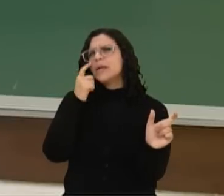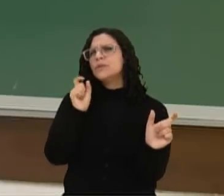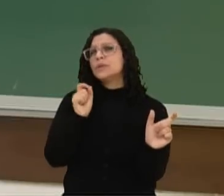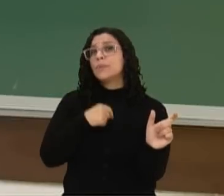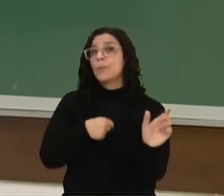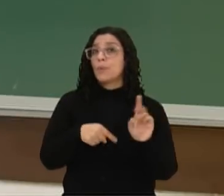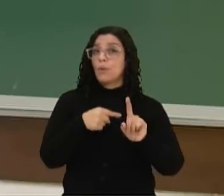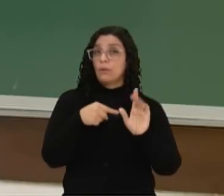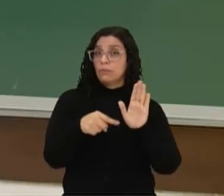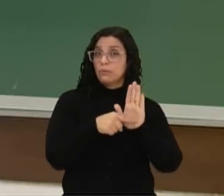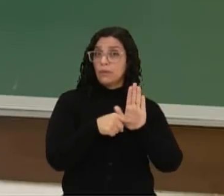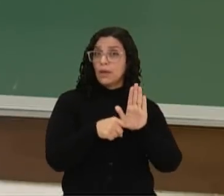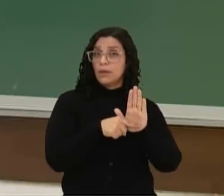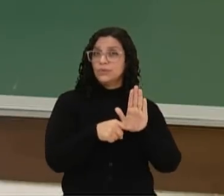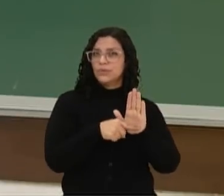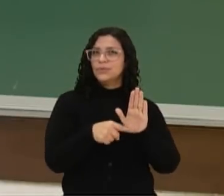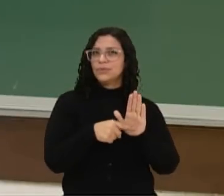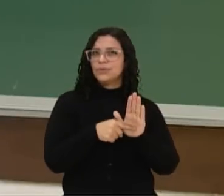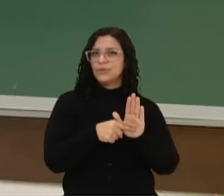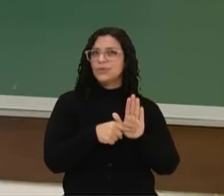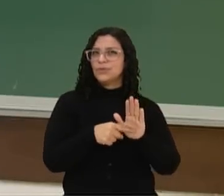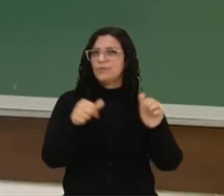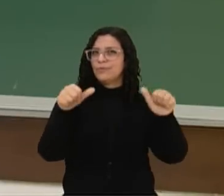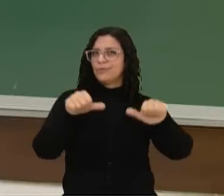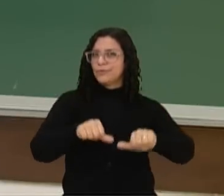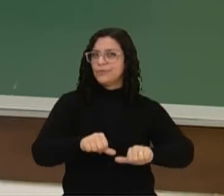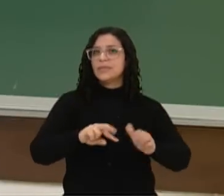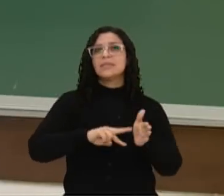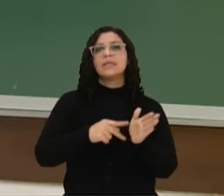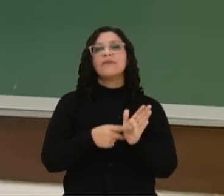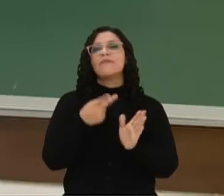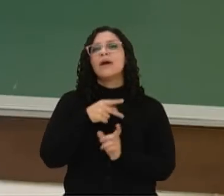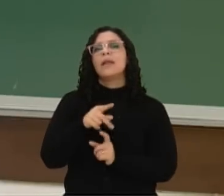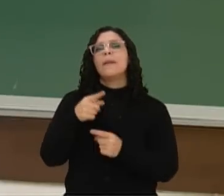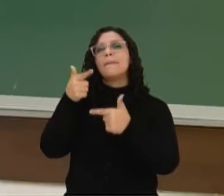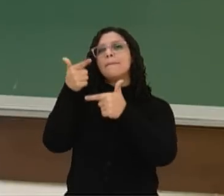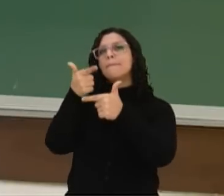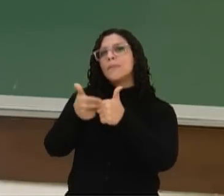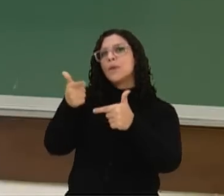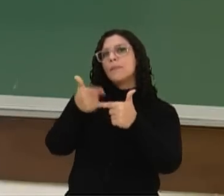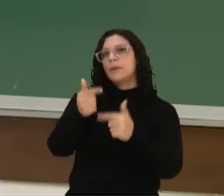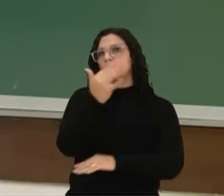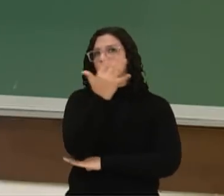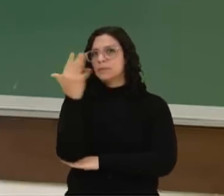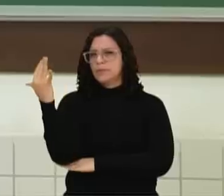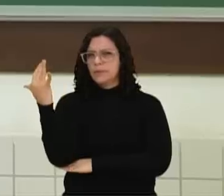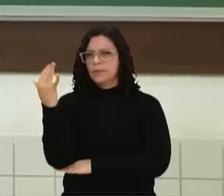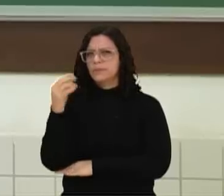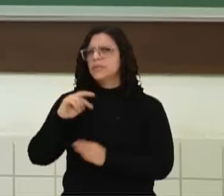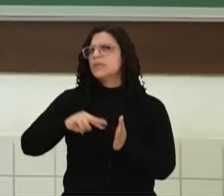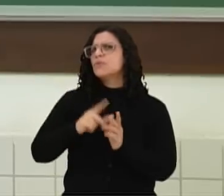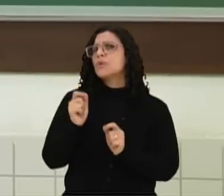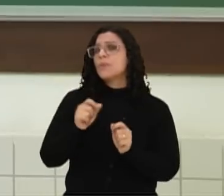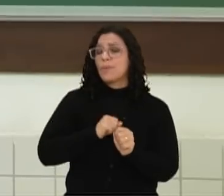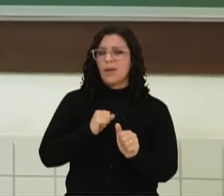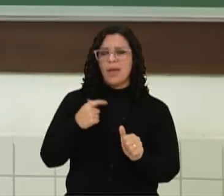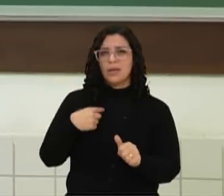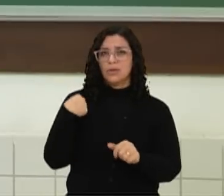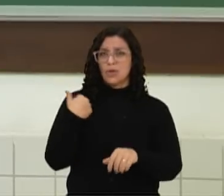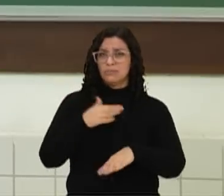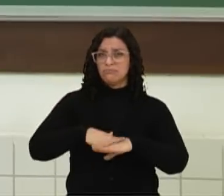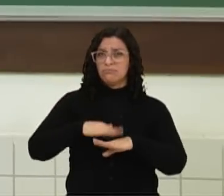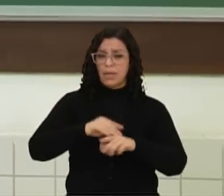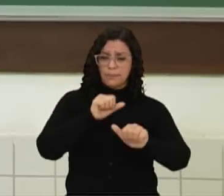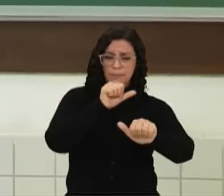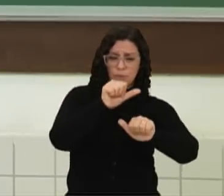lado negativo do impacto ambiental, a gente fala dos problemas ambientais. O que são eles? São aquelas mudanças no